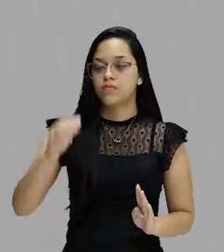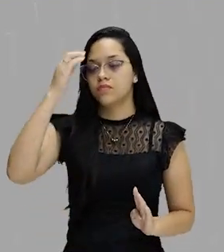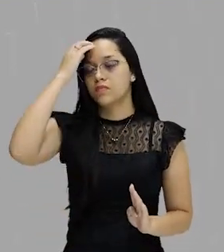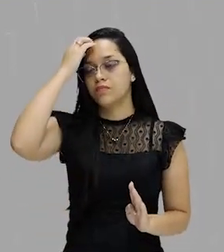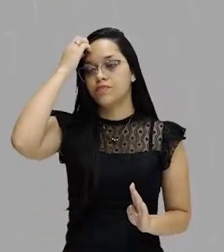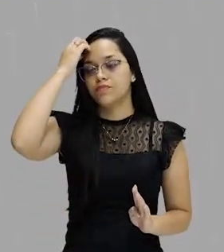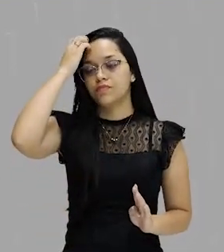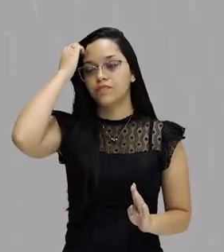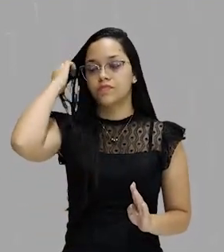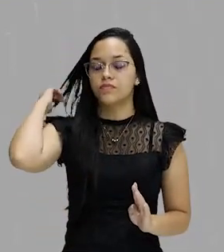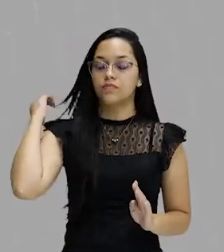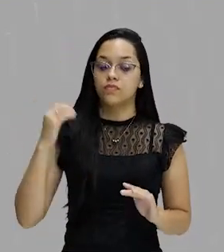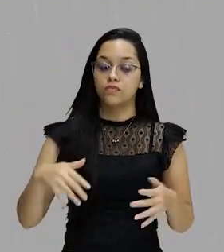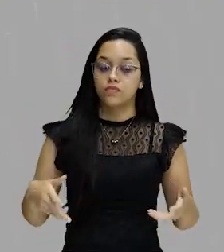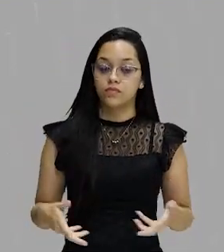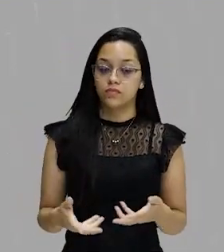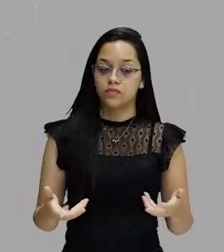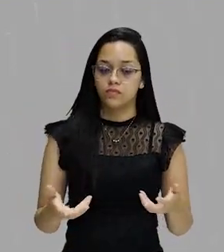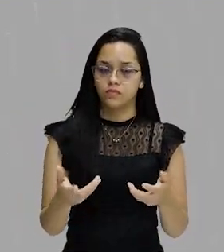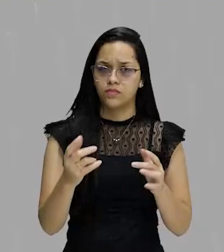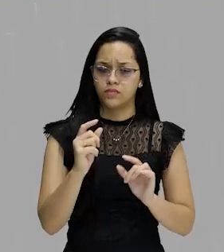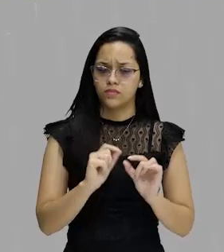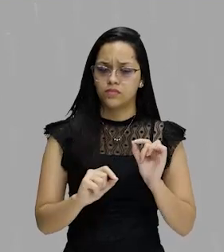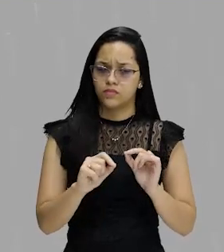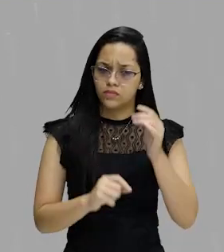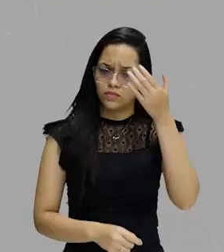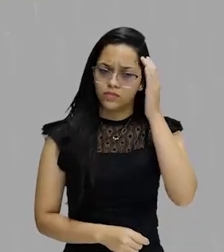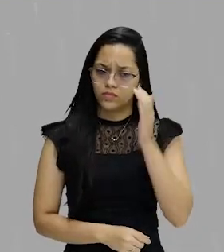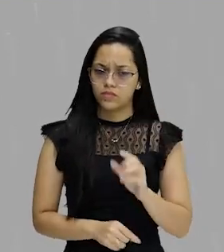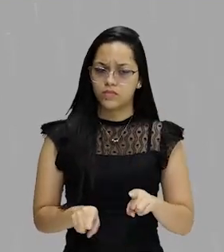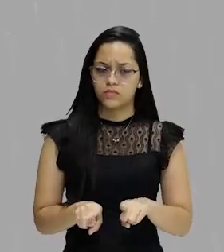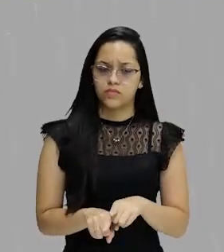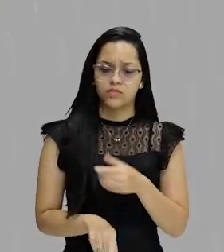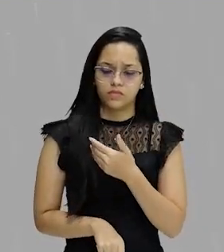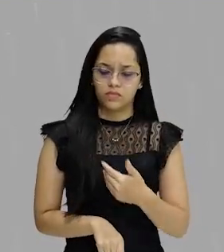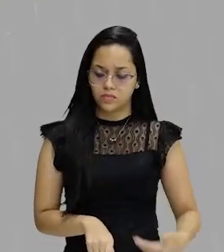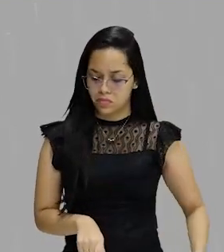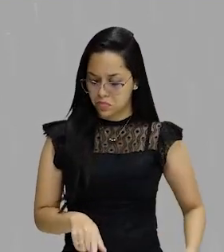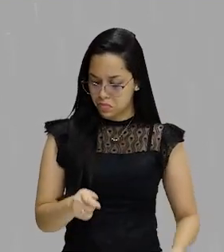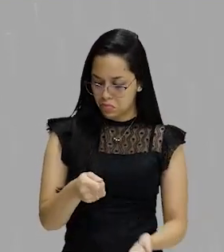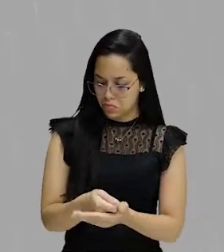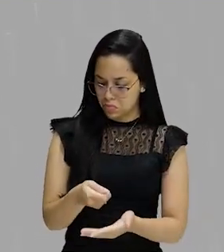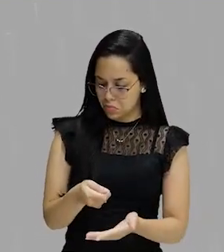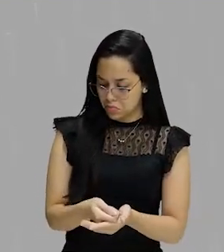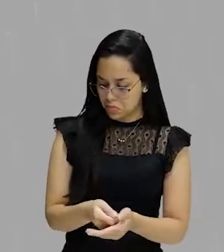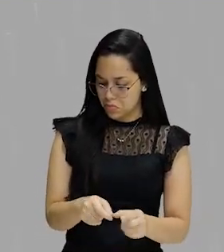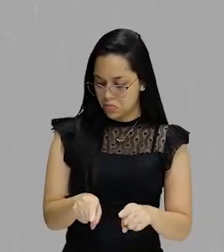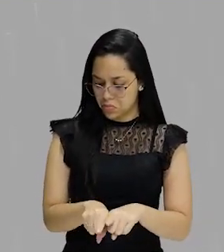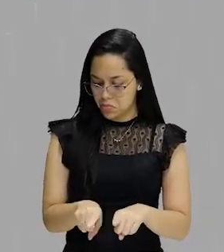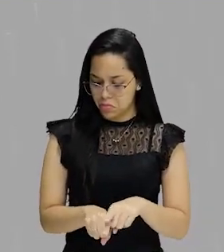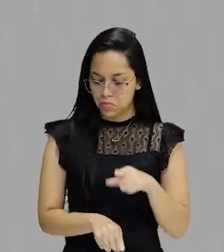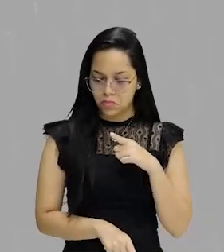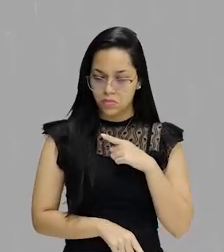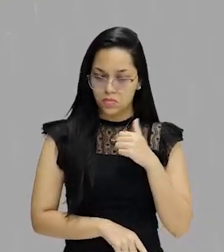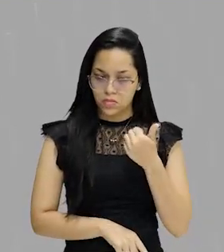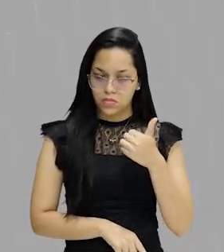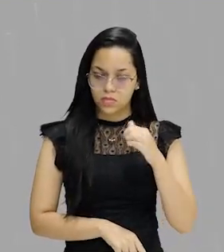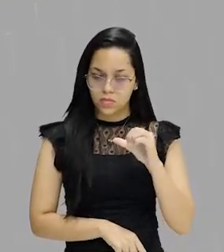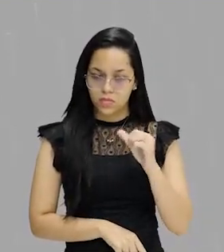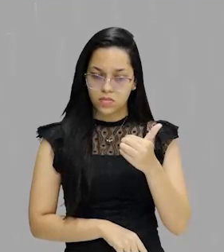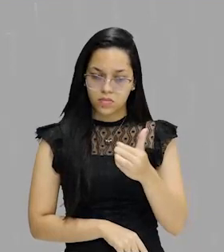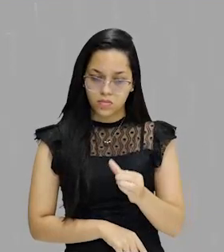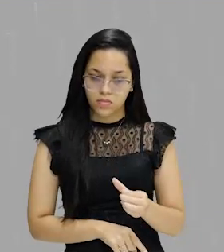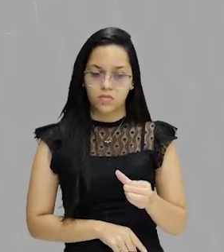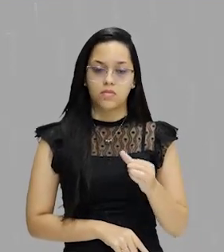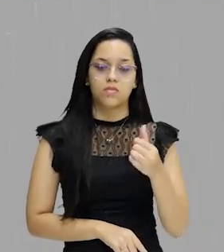que essas manifestações culturais de resistência aos governos autoritários, na década de